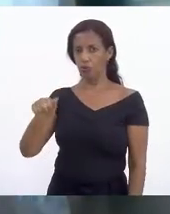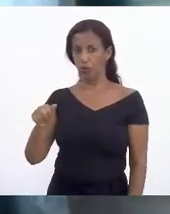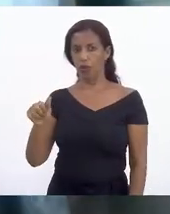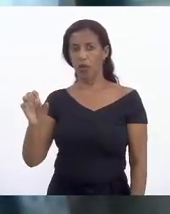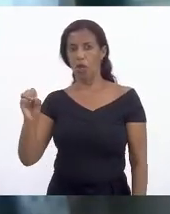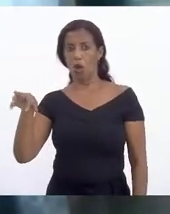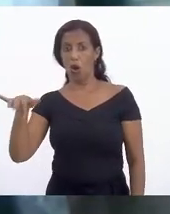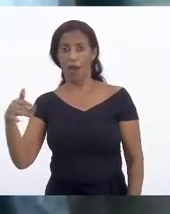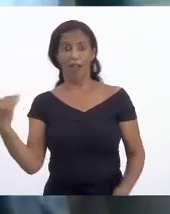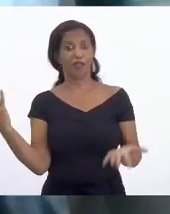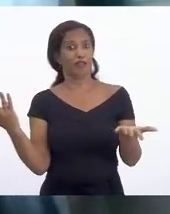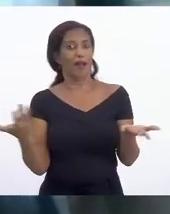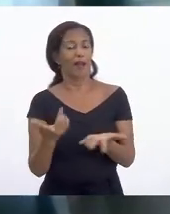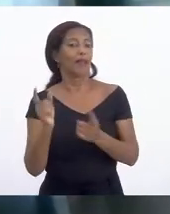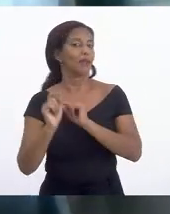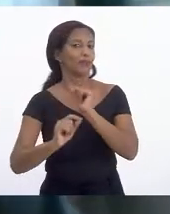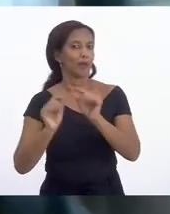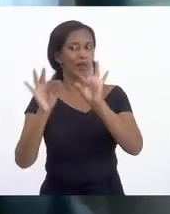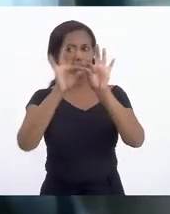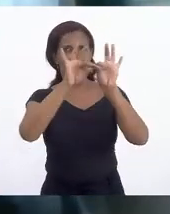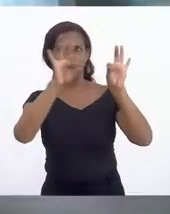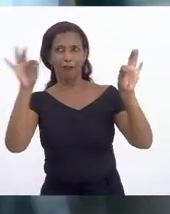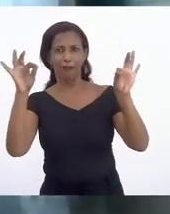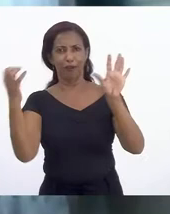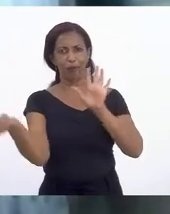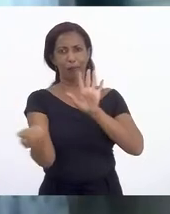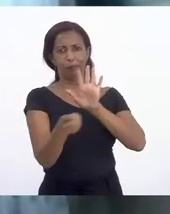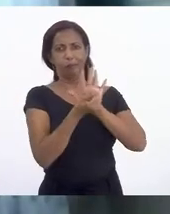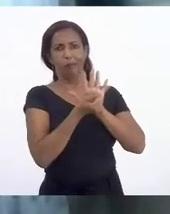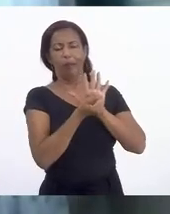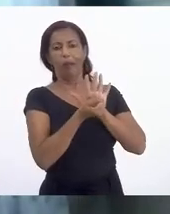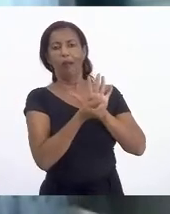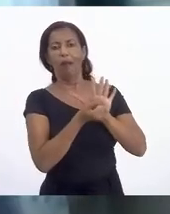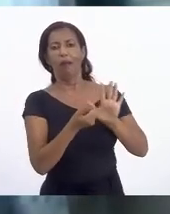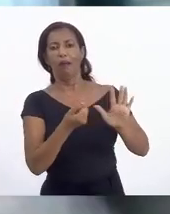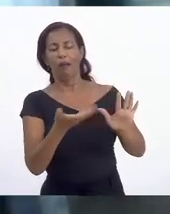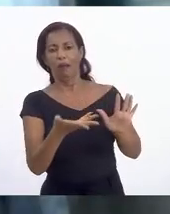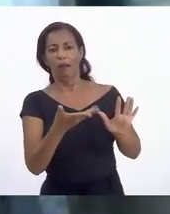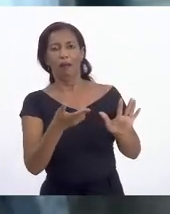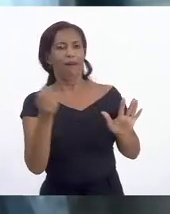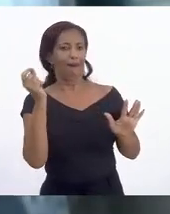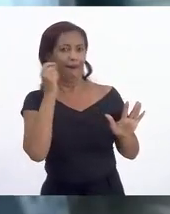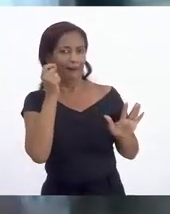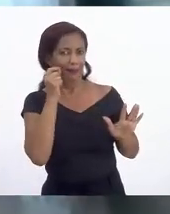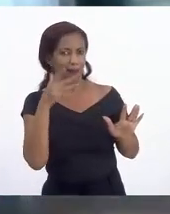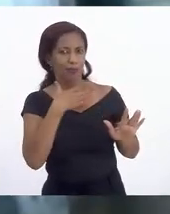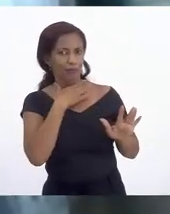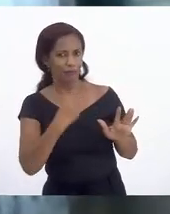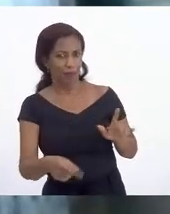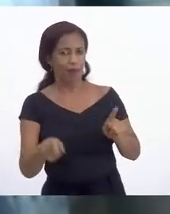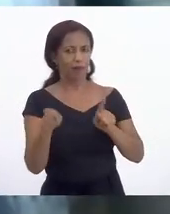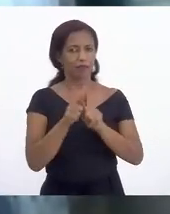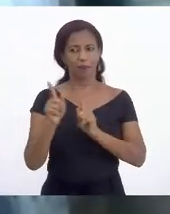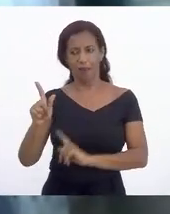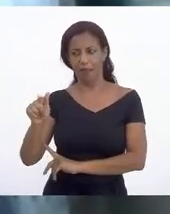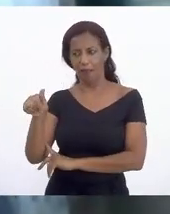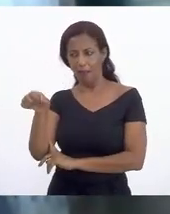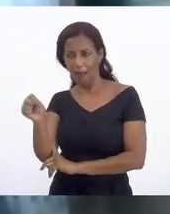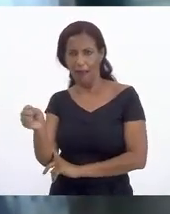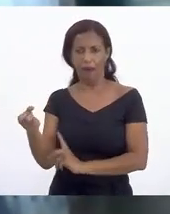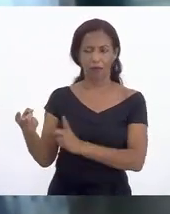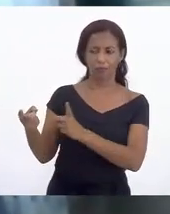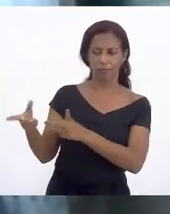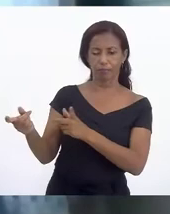da gatonete, do gás, do transporte alternativo, estão controlando também